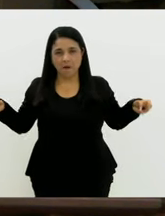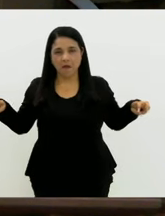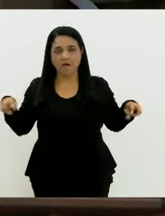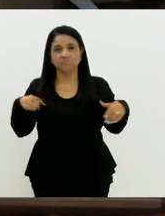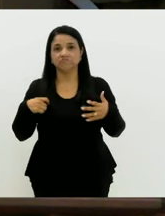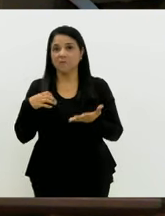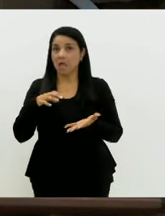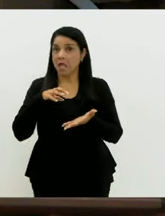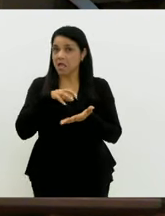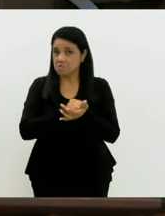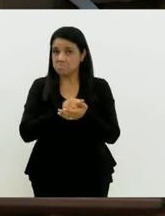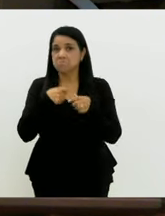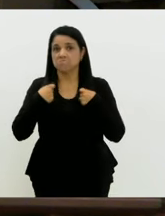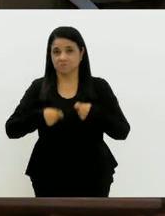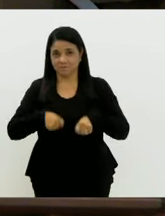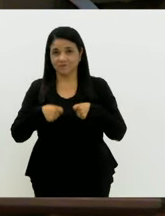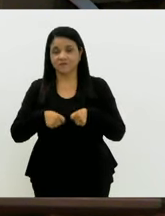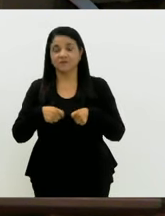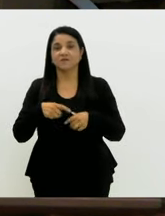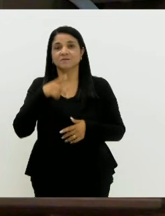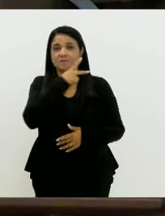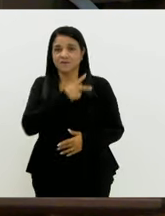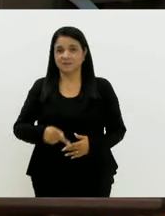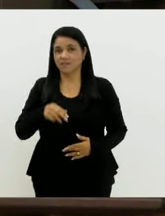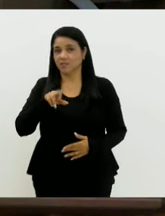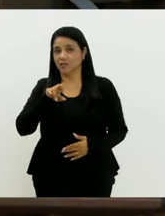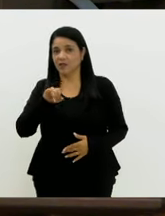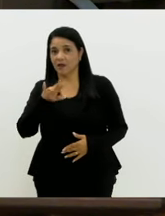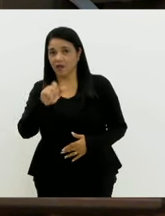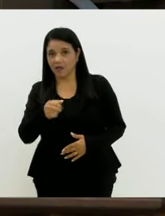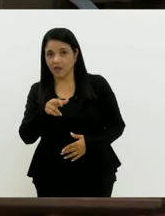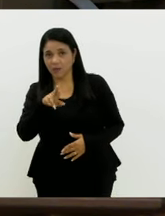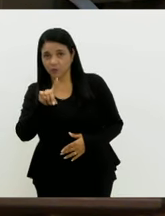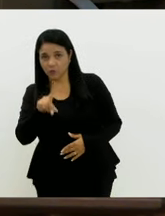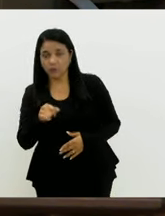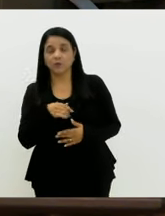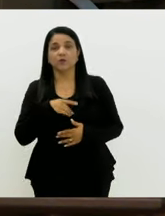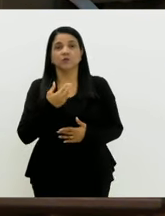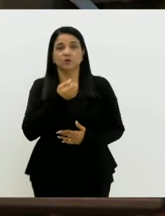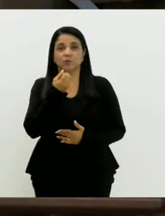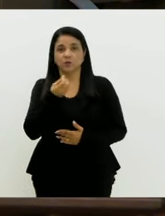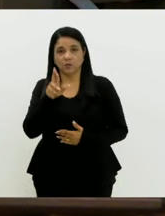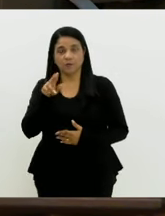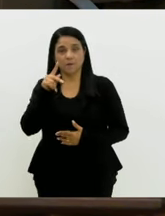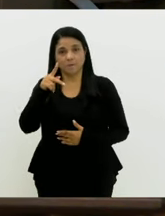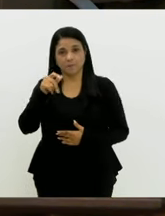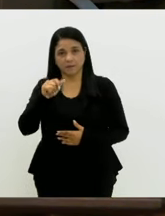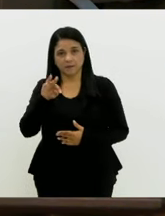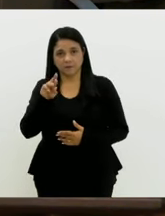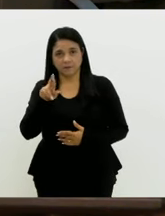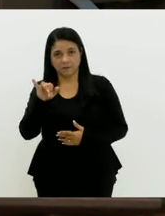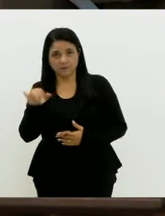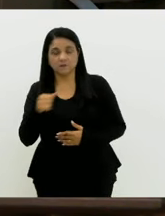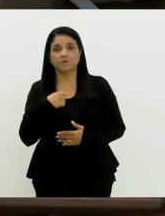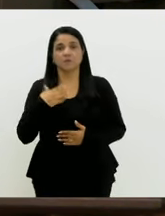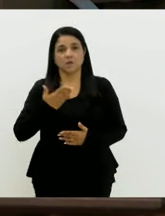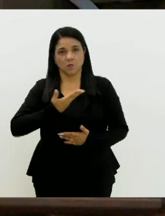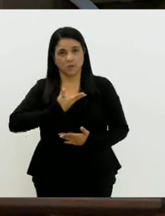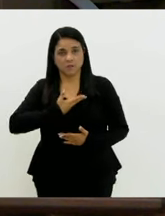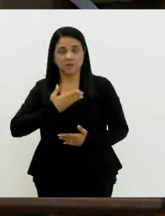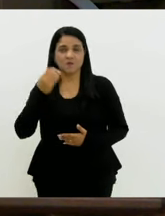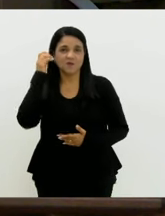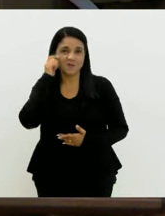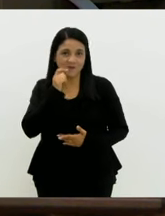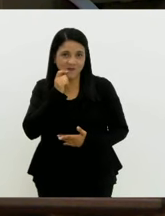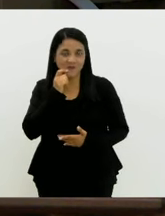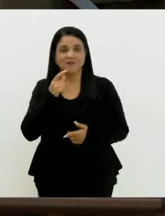registrar presidente Ricardo Cardoso, presidente Rodrigo Melo, doutora Patrícia, meu querido irmão Cláudio Castro, doutor Luciano,